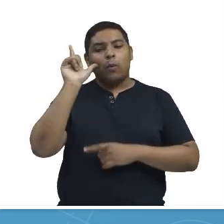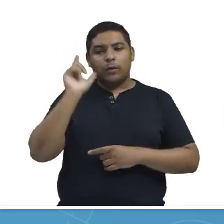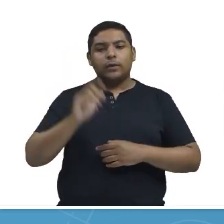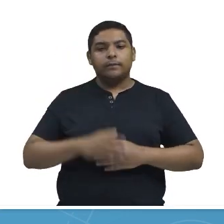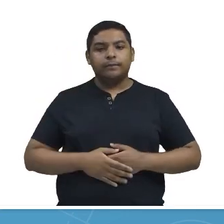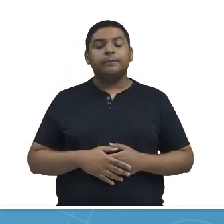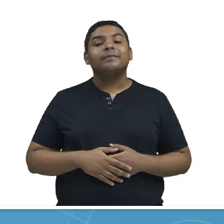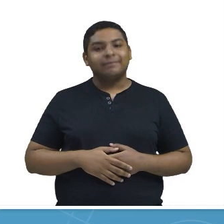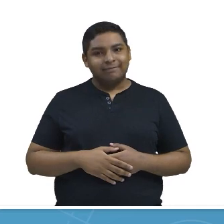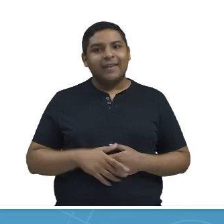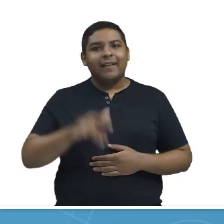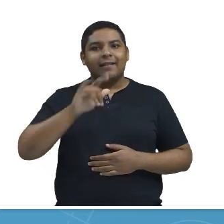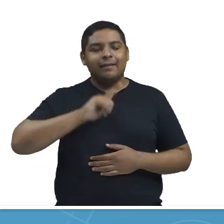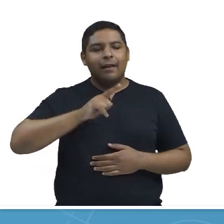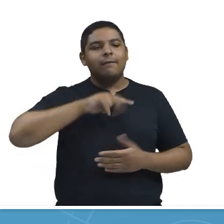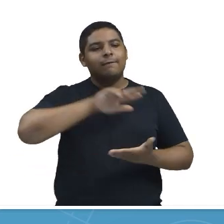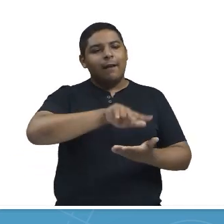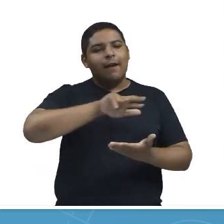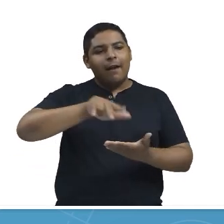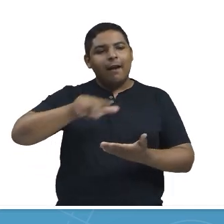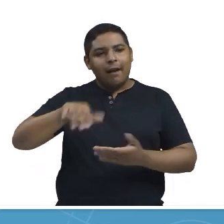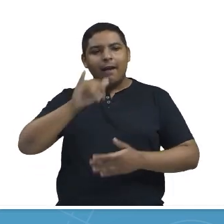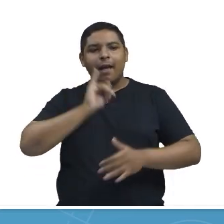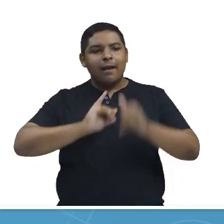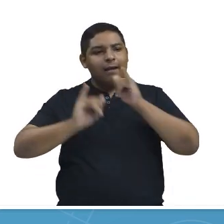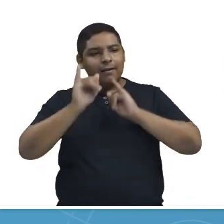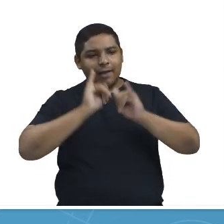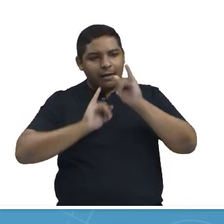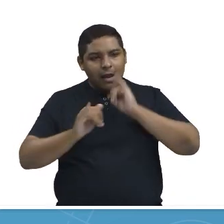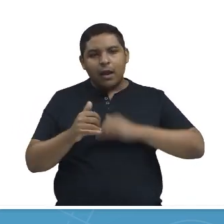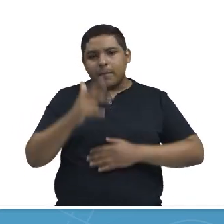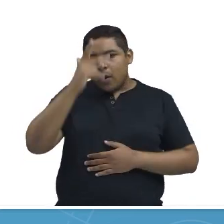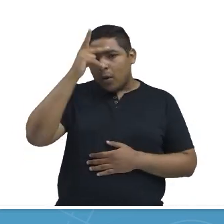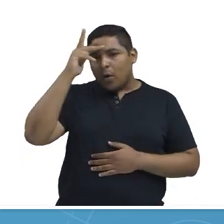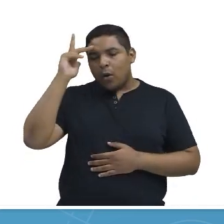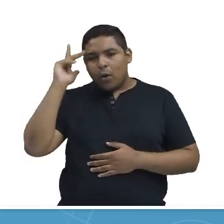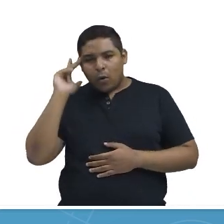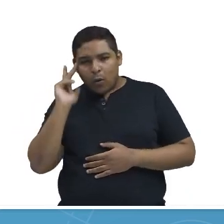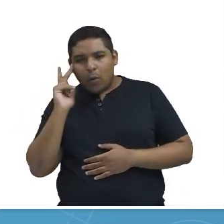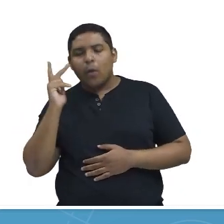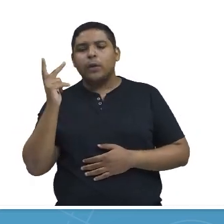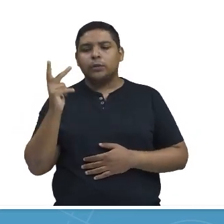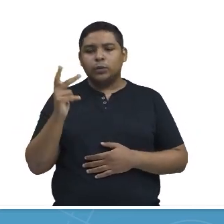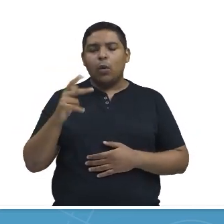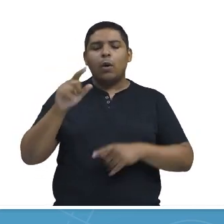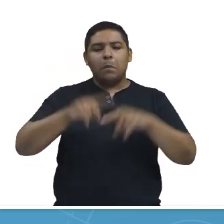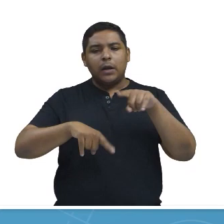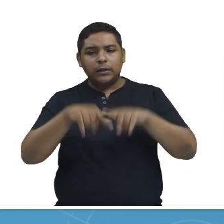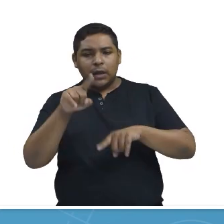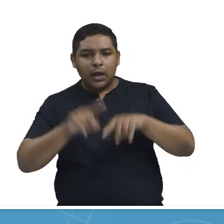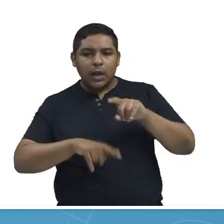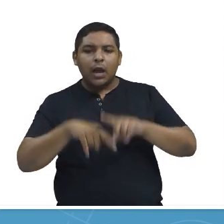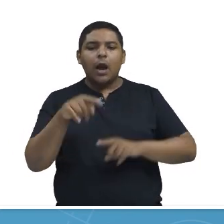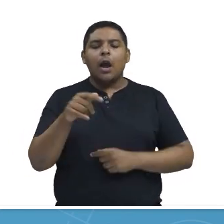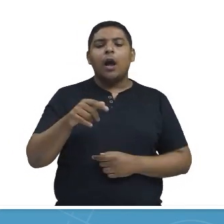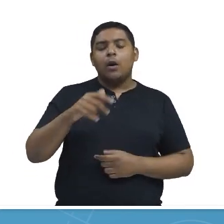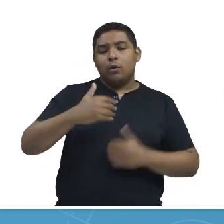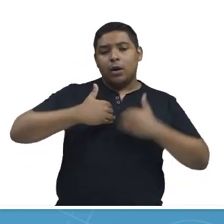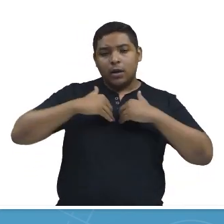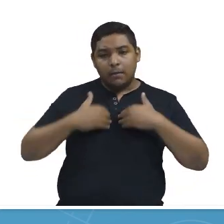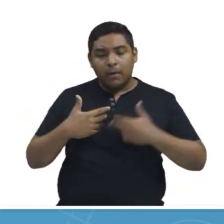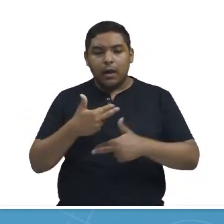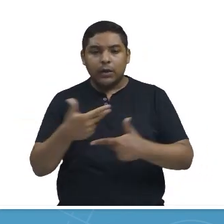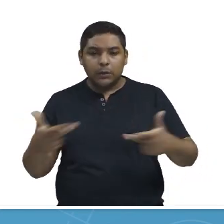nessa sequência vários exemplos. Coisas, objetos, pessoas. Então, essa é a posição do whose quando ele aparece